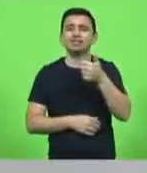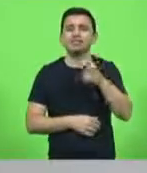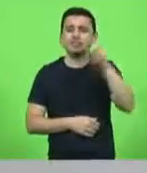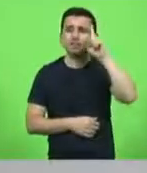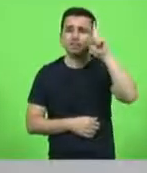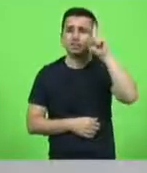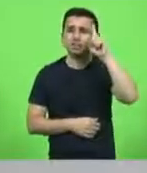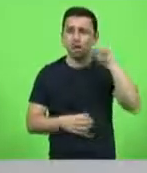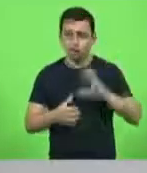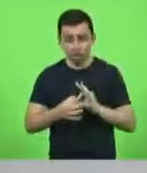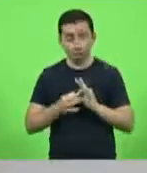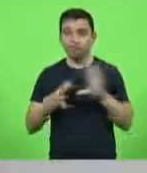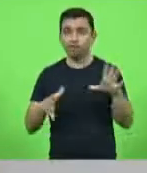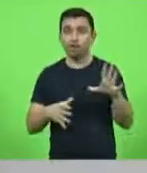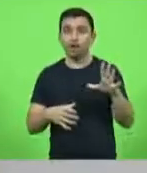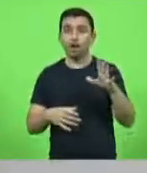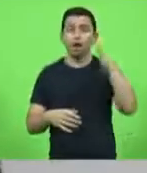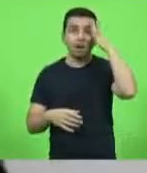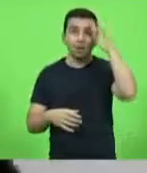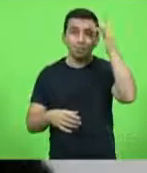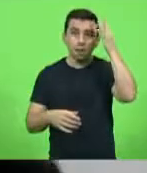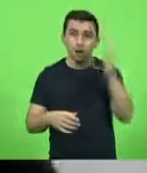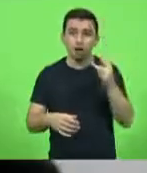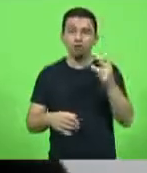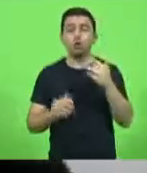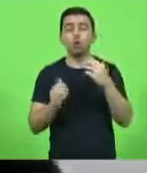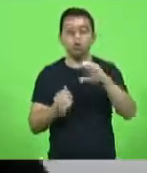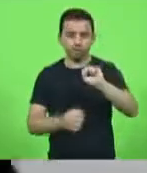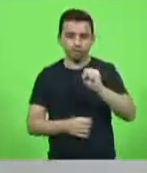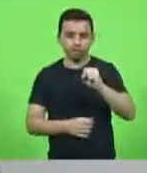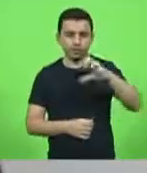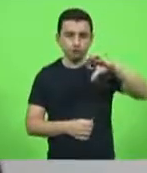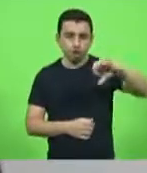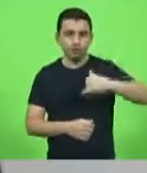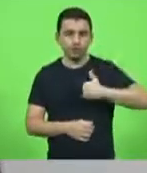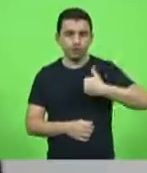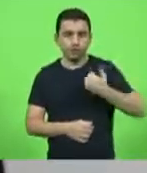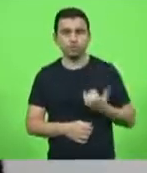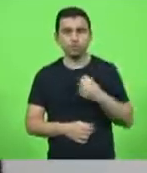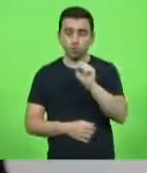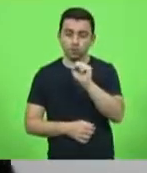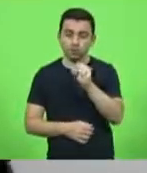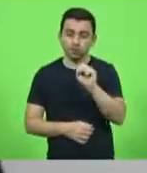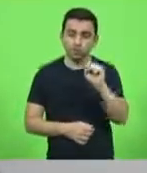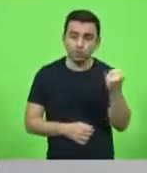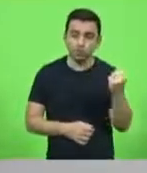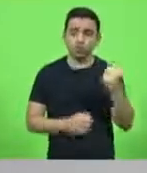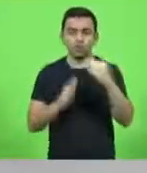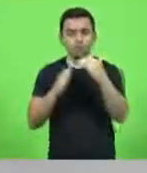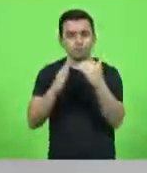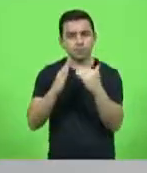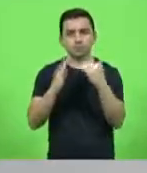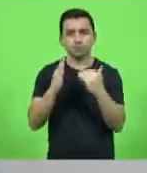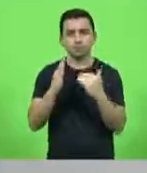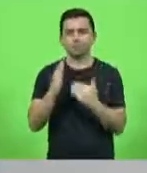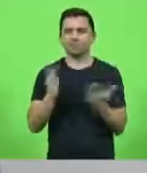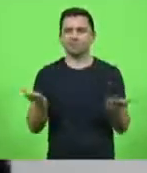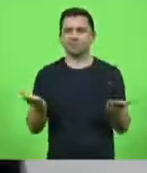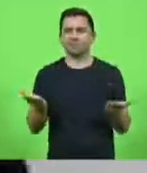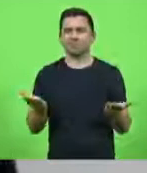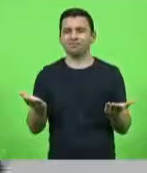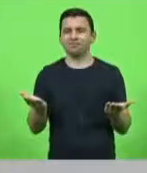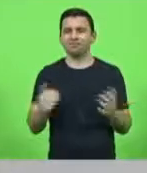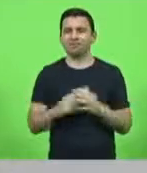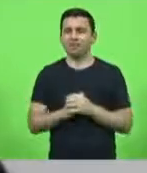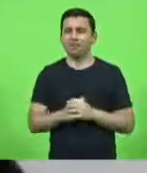amplia quem sabe no segundo dia para quem tem 89 anos depois para quem tem 88 anos não vai tirar a vez do